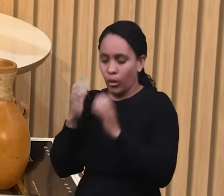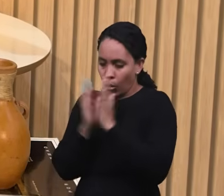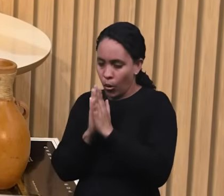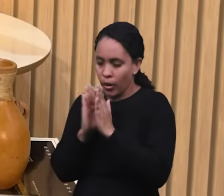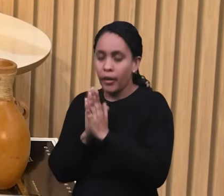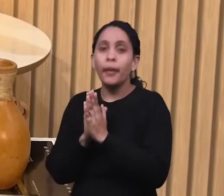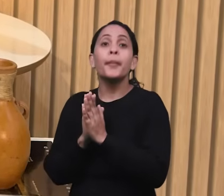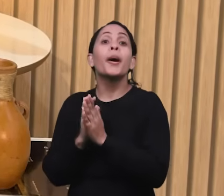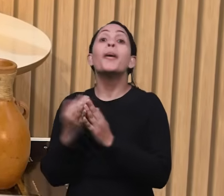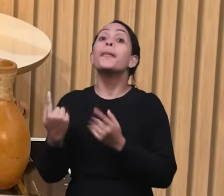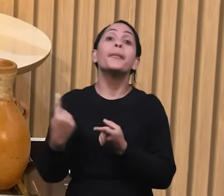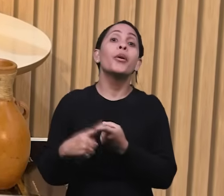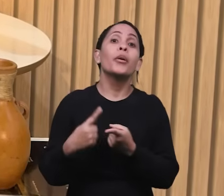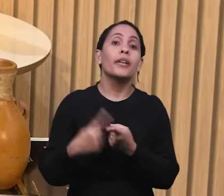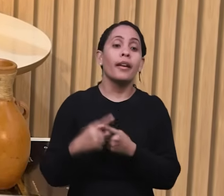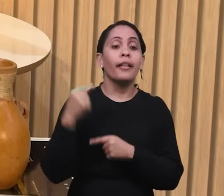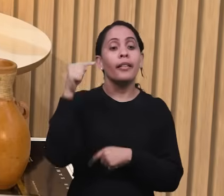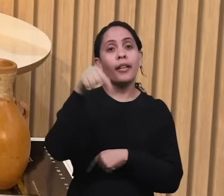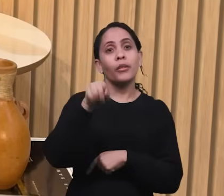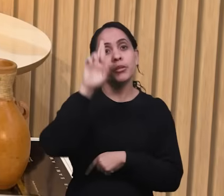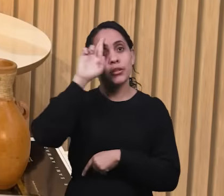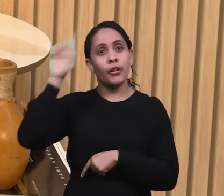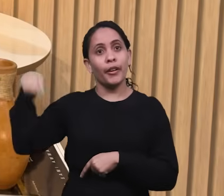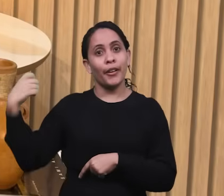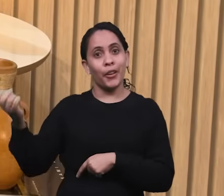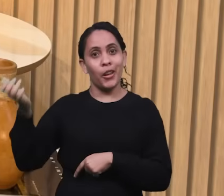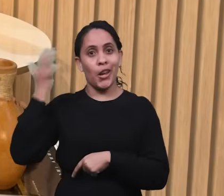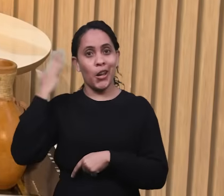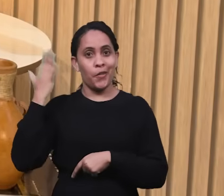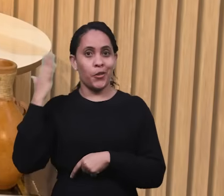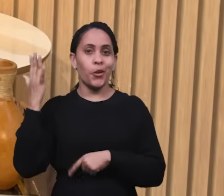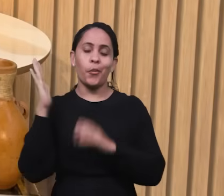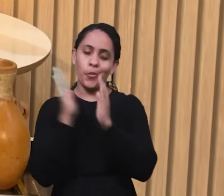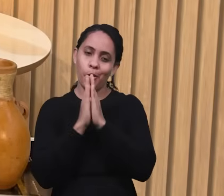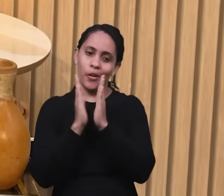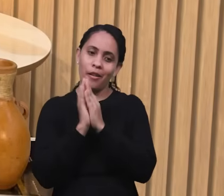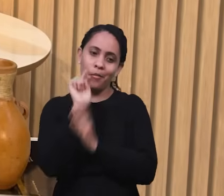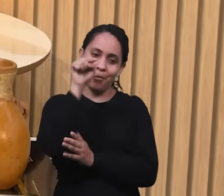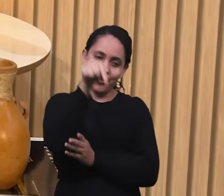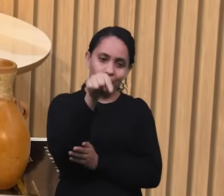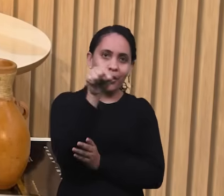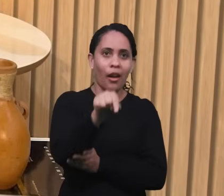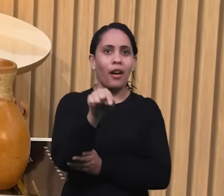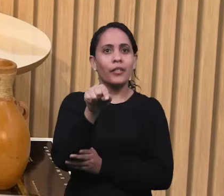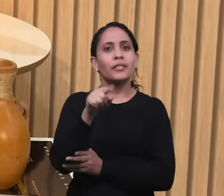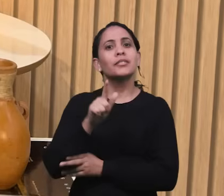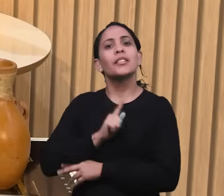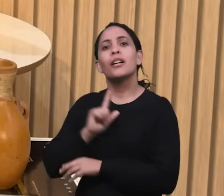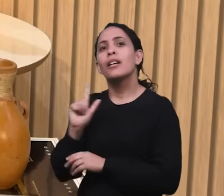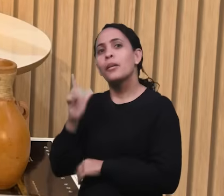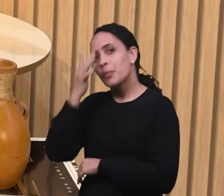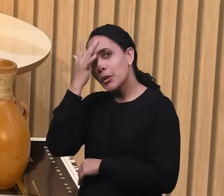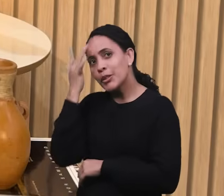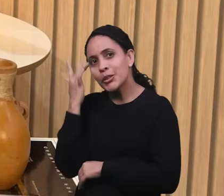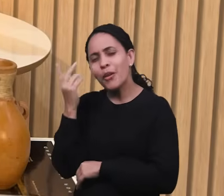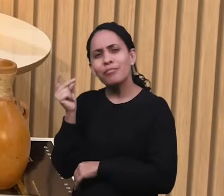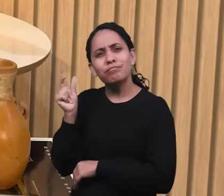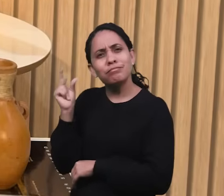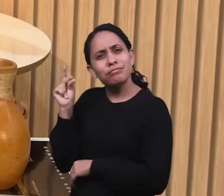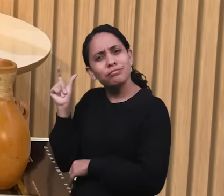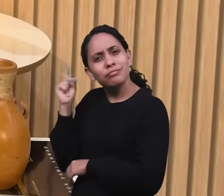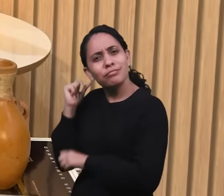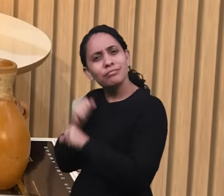quê? Porque o Senhor revelou para orarmos pelo Sri Lanka. Há pessoas, talvez mais antigas